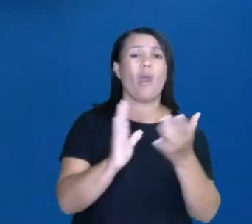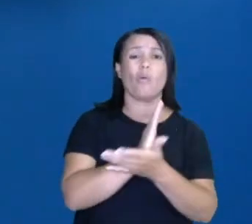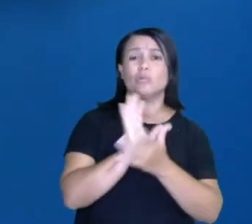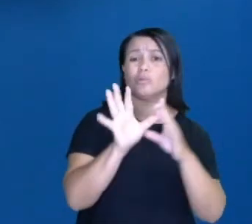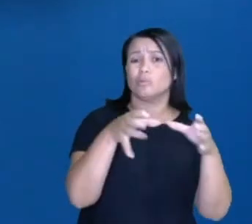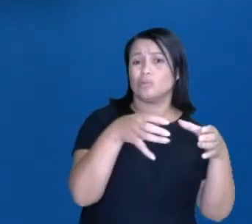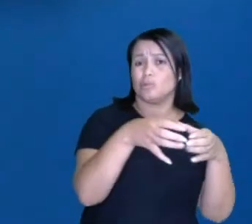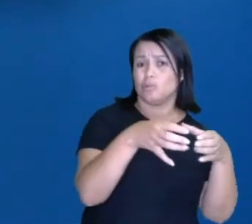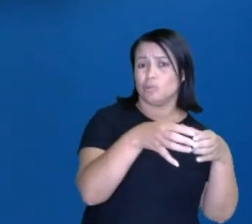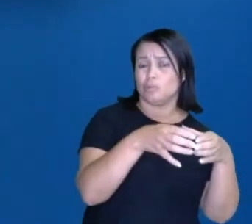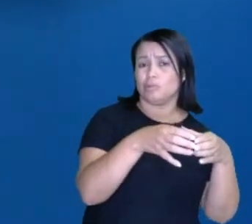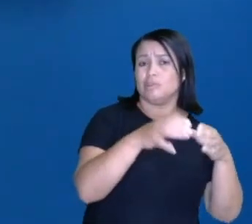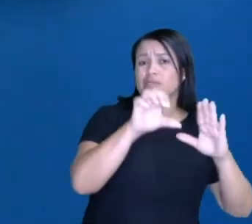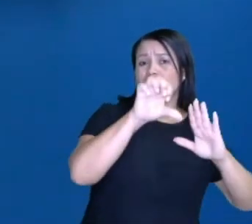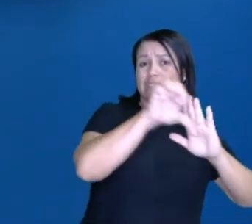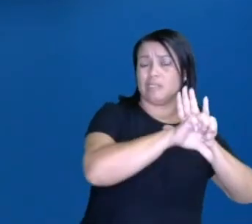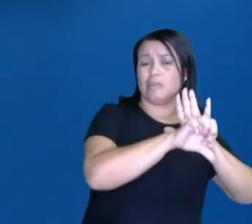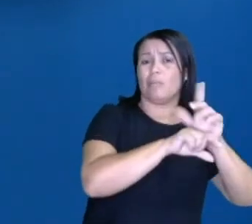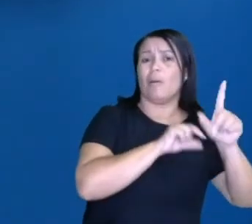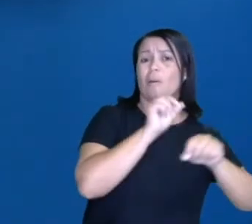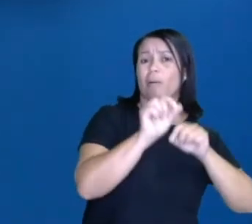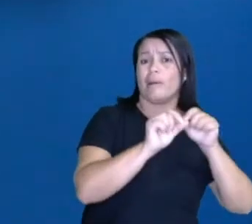facções criminosas, né, que